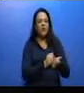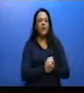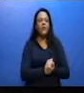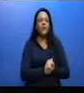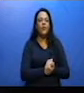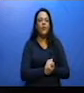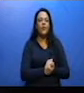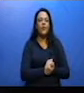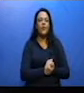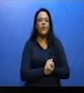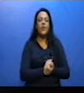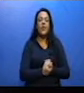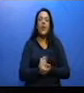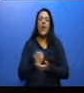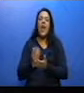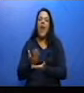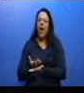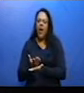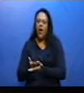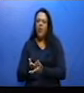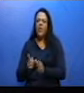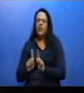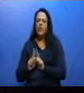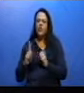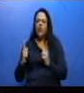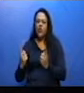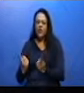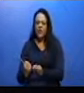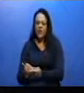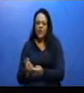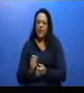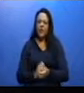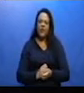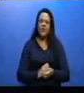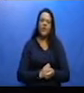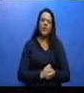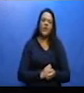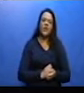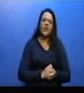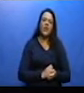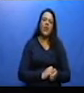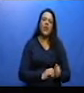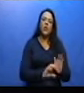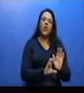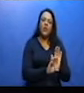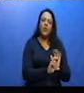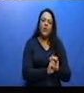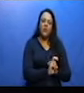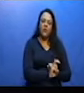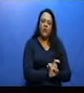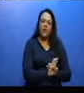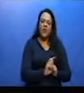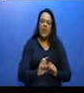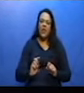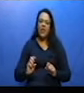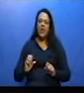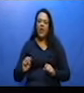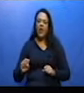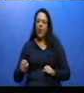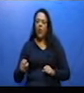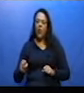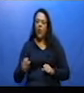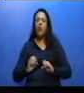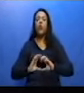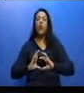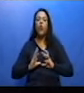Todas as aulas de geografia, da unidade 5 até a unidade 8, quer dizer, todas as aulas de geografia da apostila